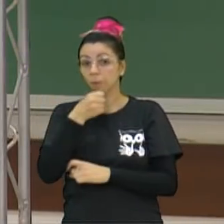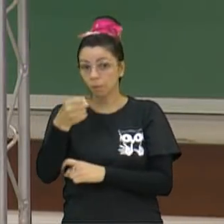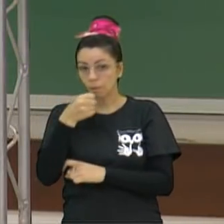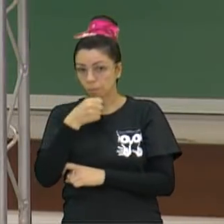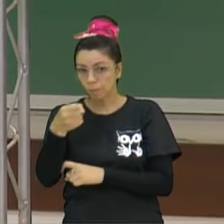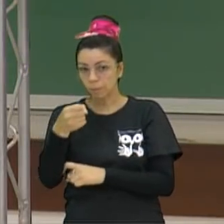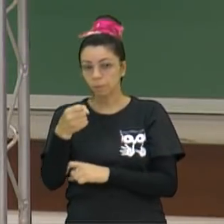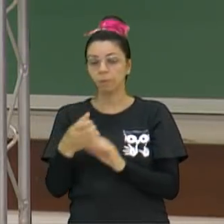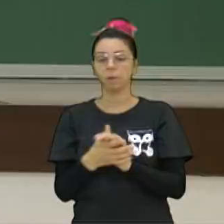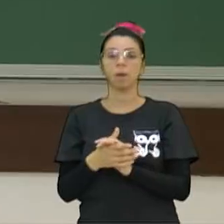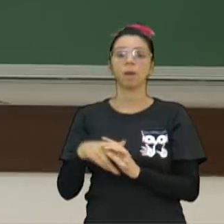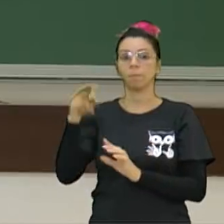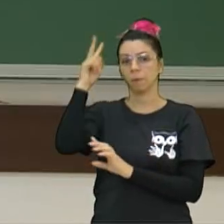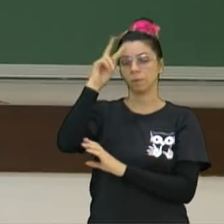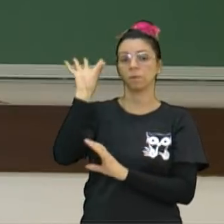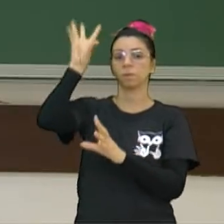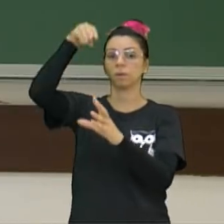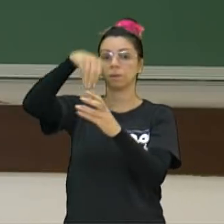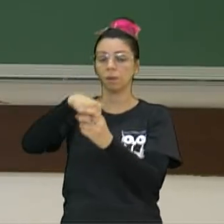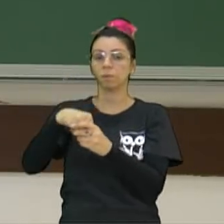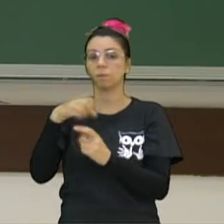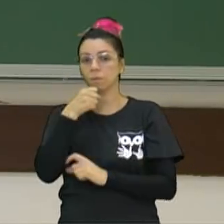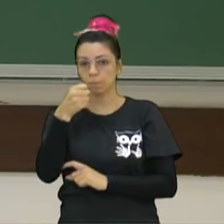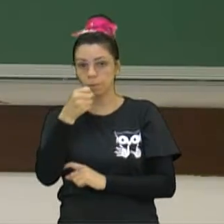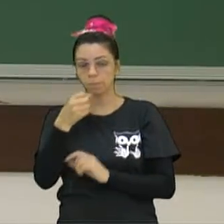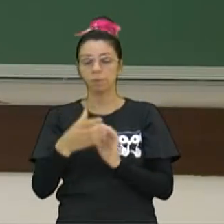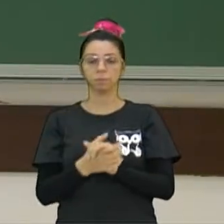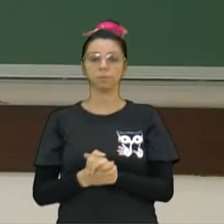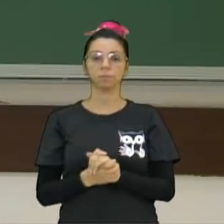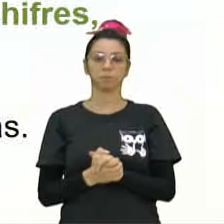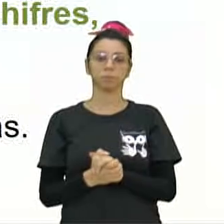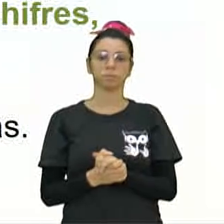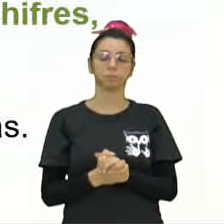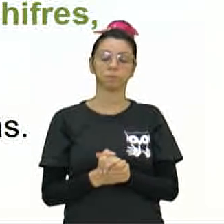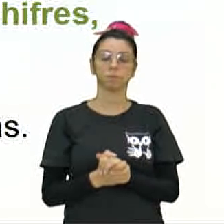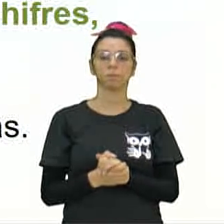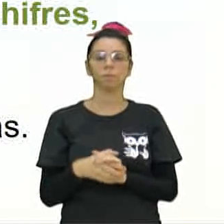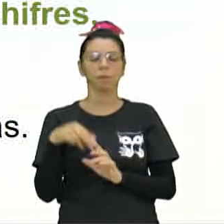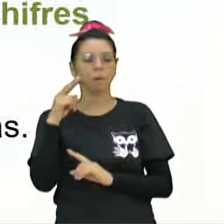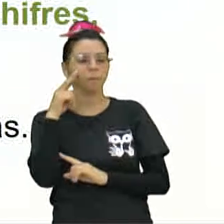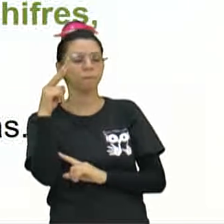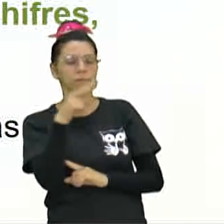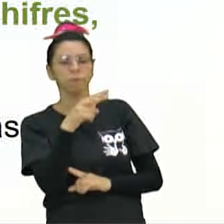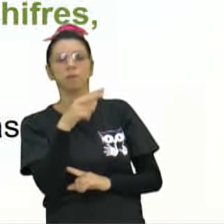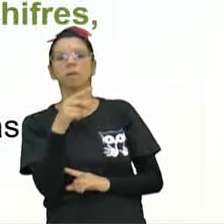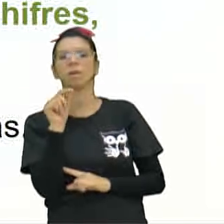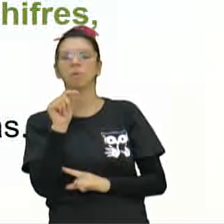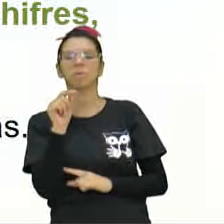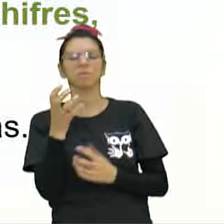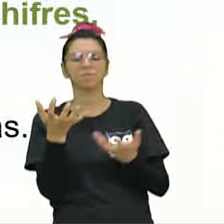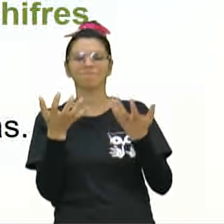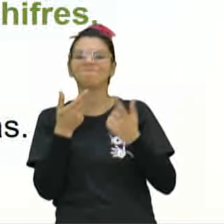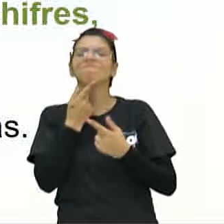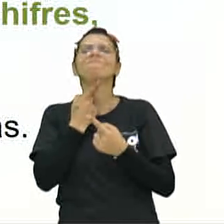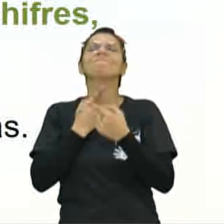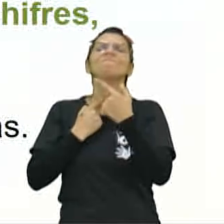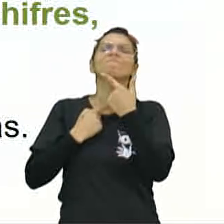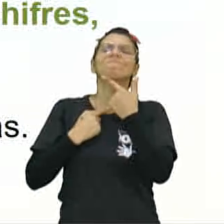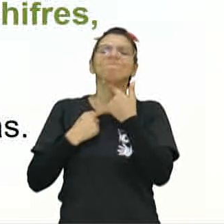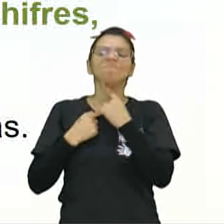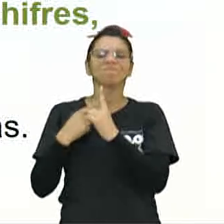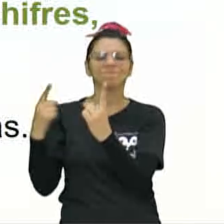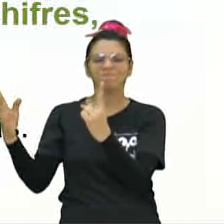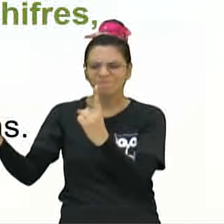meio do depoimento, certo? Na sequência também ela diz, quando vi queria enfiar minha cabeça em um buraco e me esconder